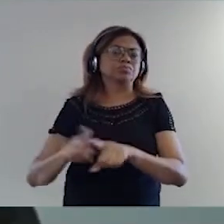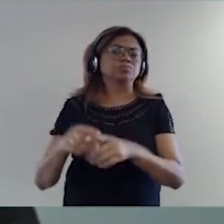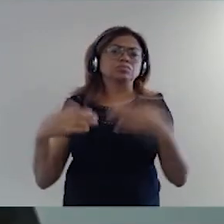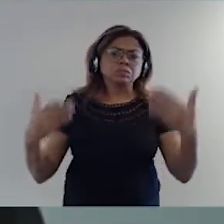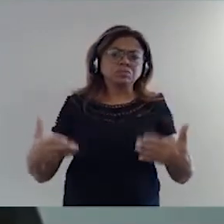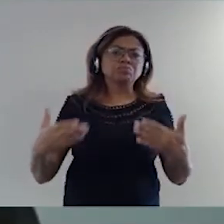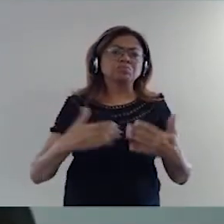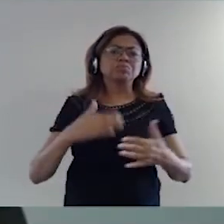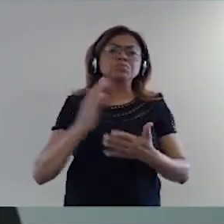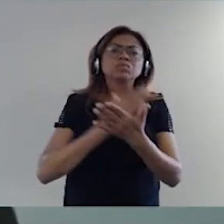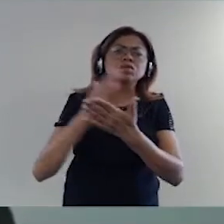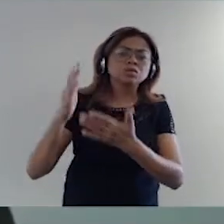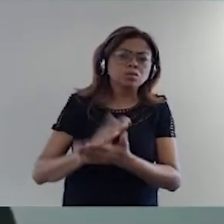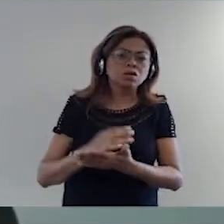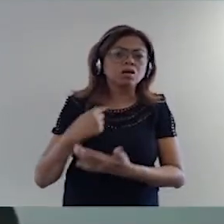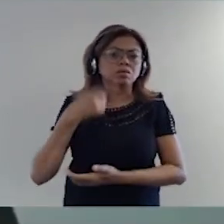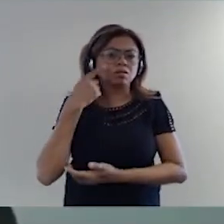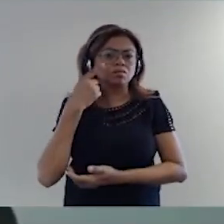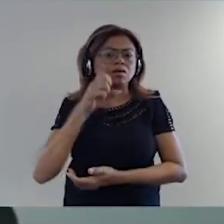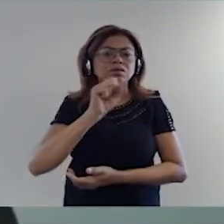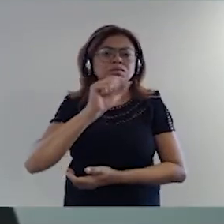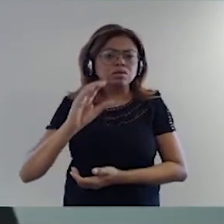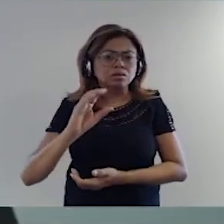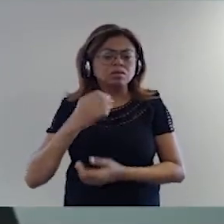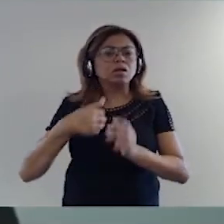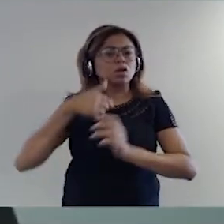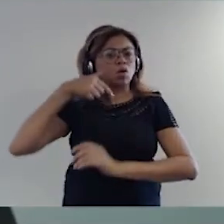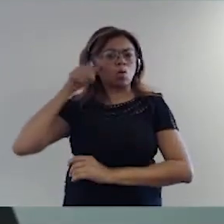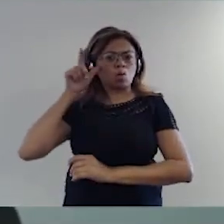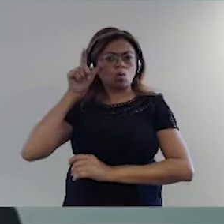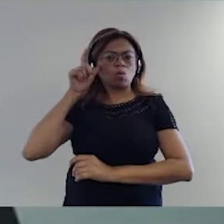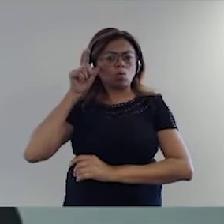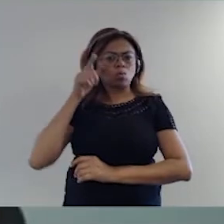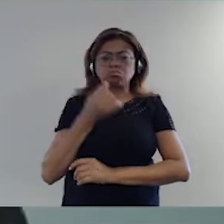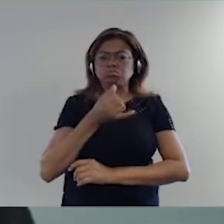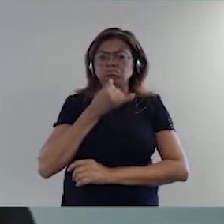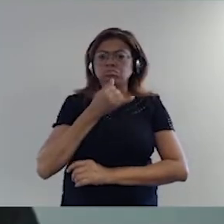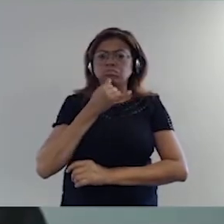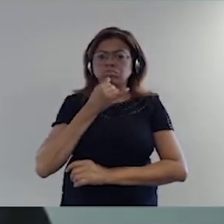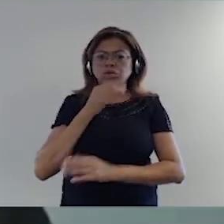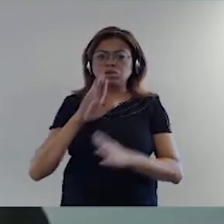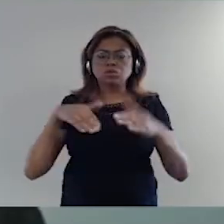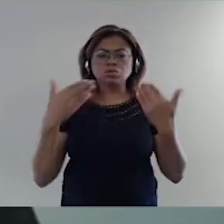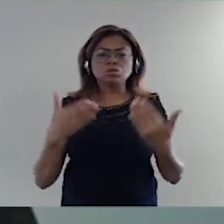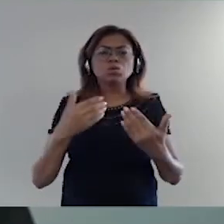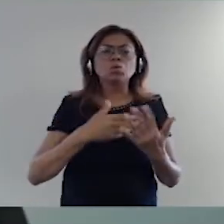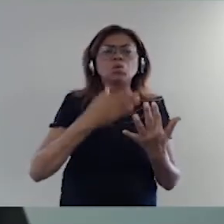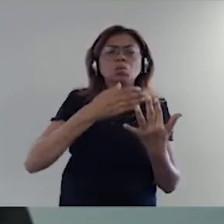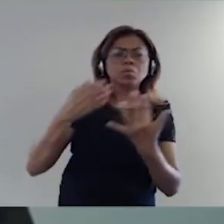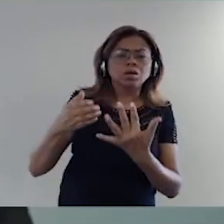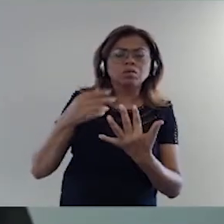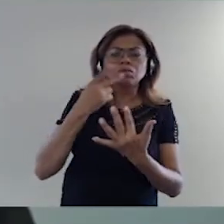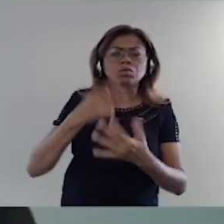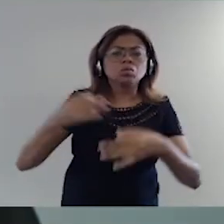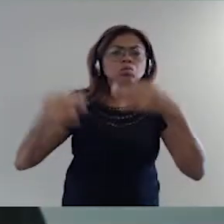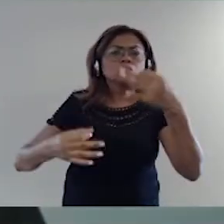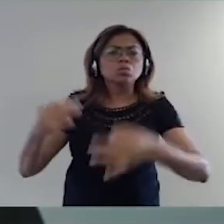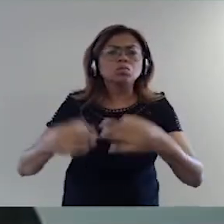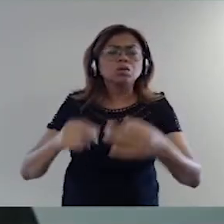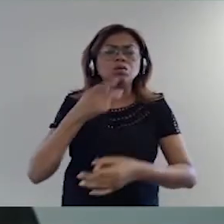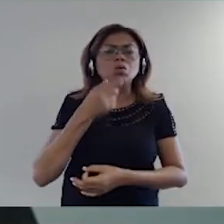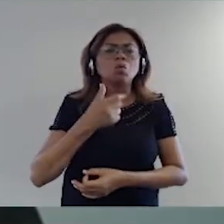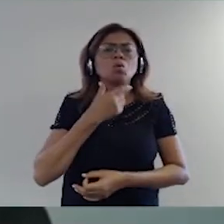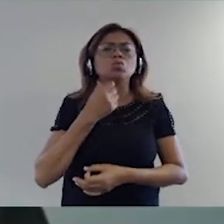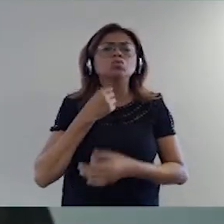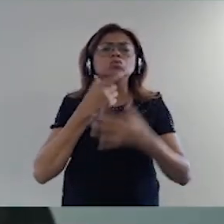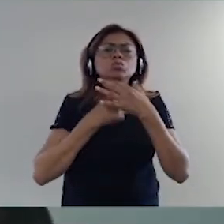trago o caso inusitado aqui de Santa Catarina, no dia de ontem, triste caso, em que no meio de uma sessão pública de julgamento, um